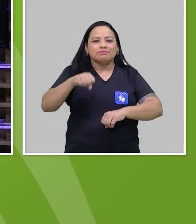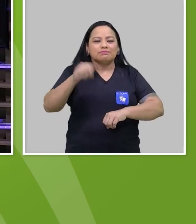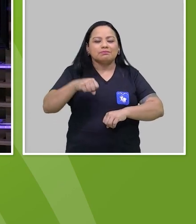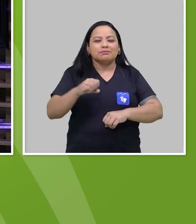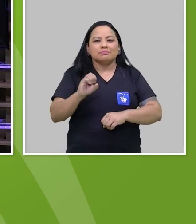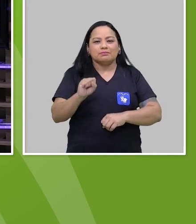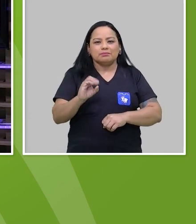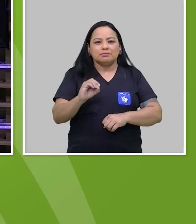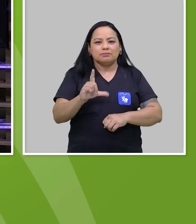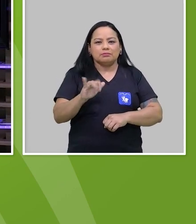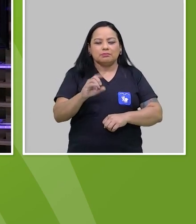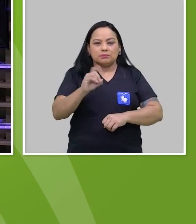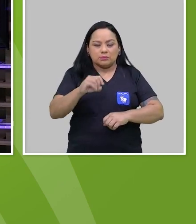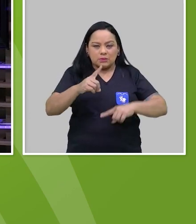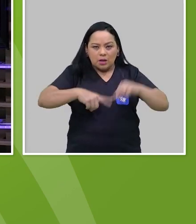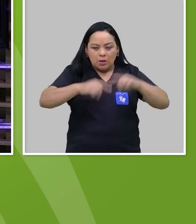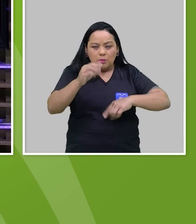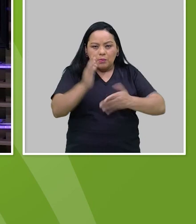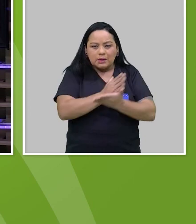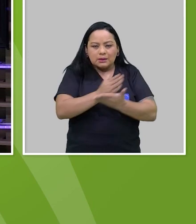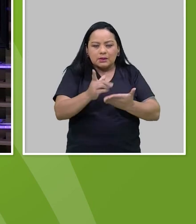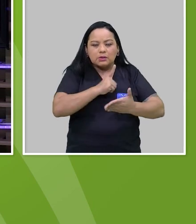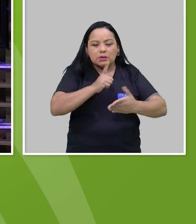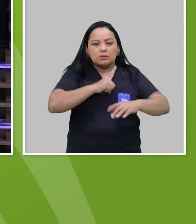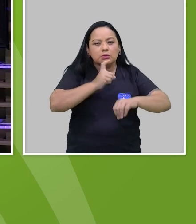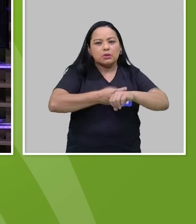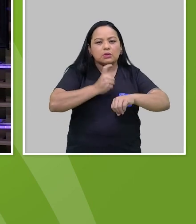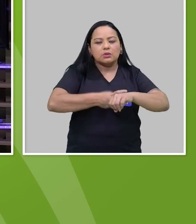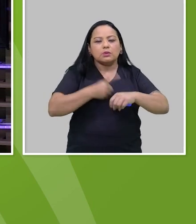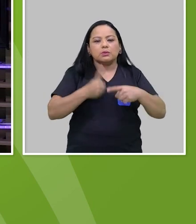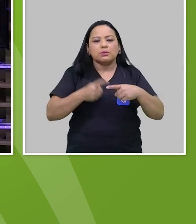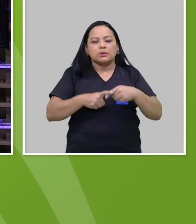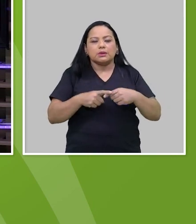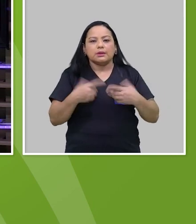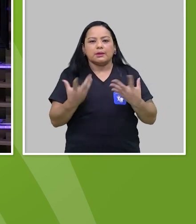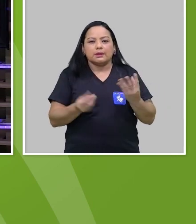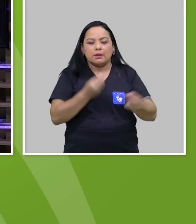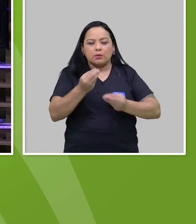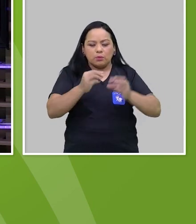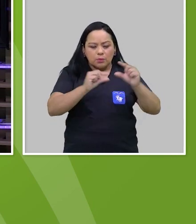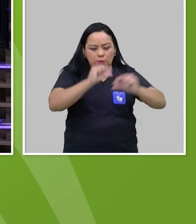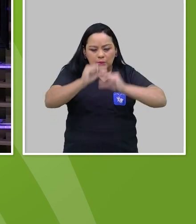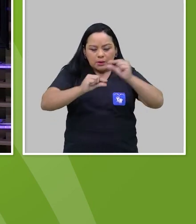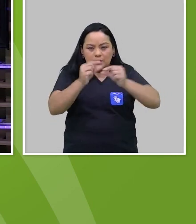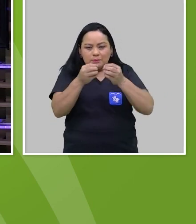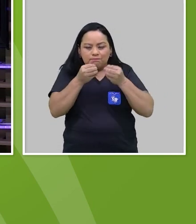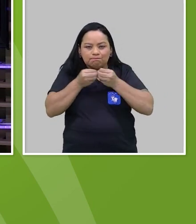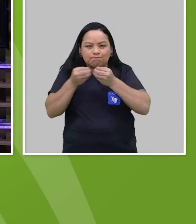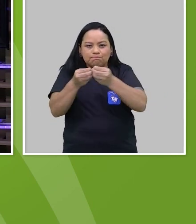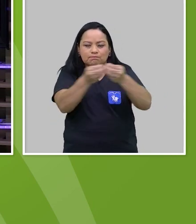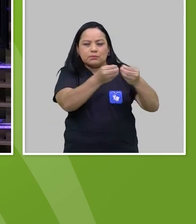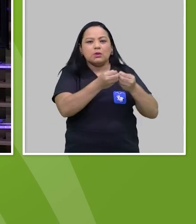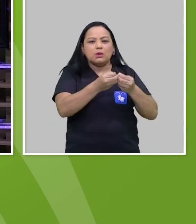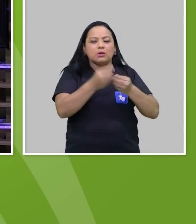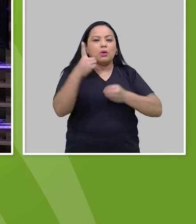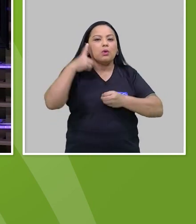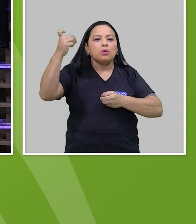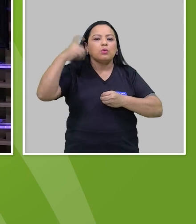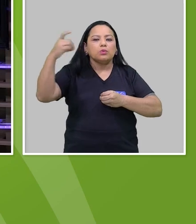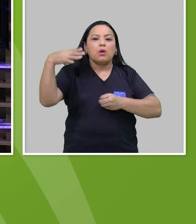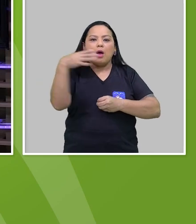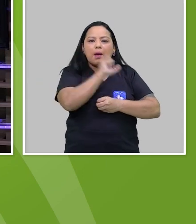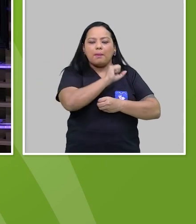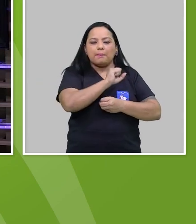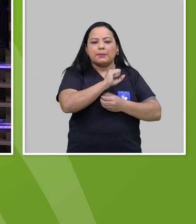ter alguns materiais sólidos em que, pelo fato das partículas estarem mais próximas, o som ele vai mais